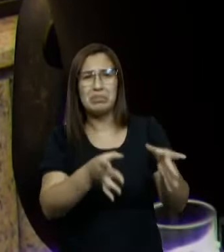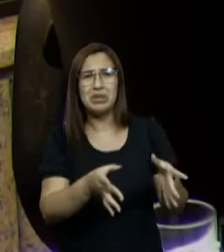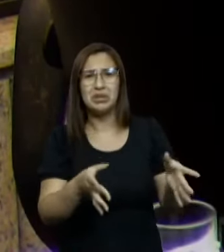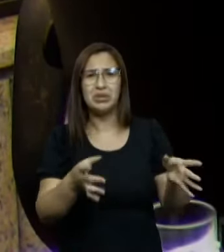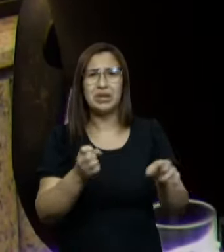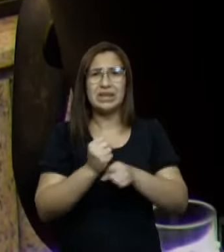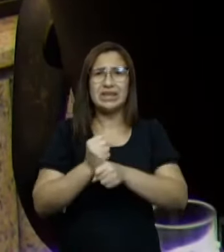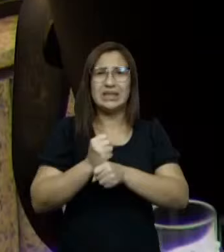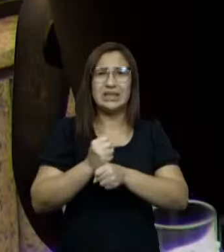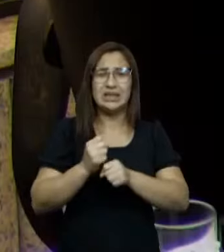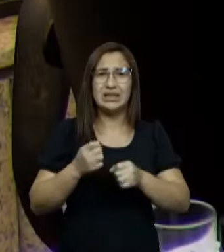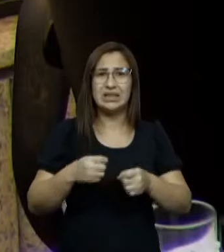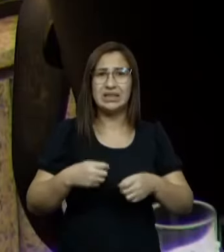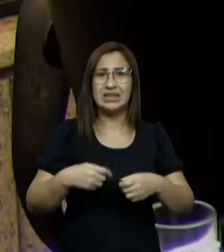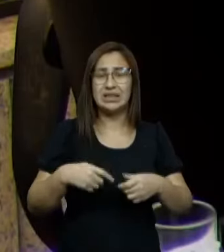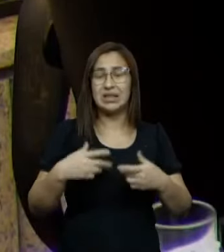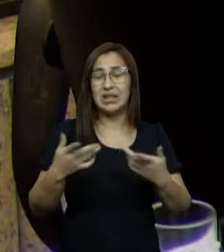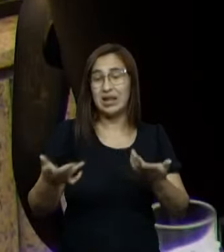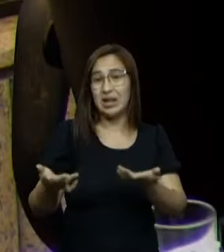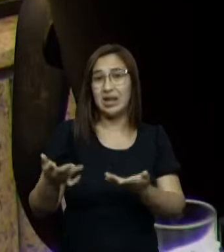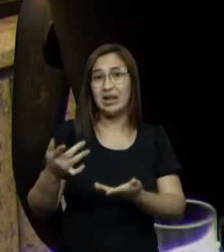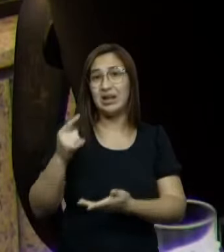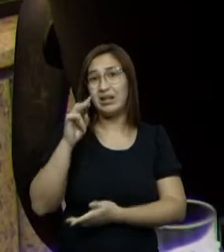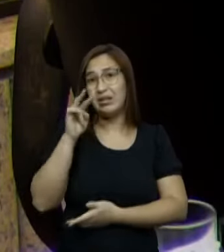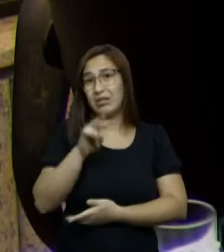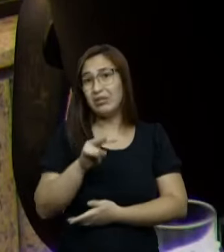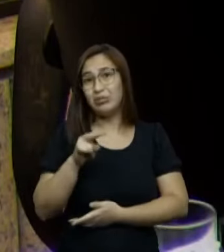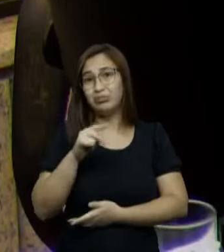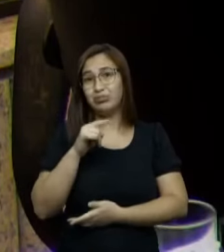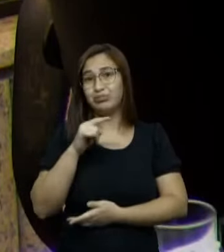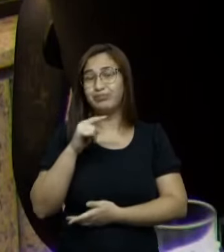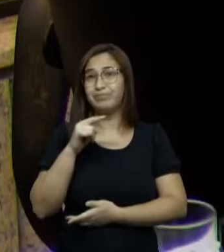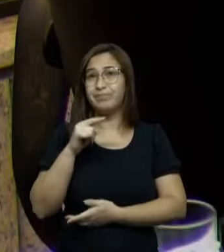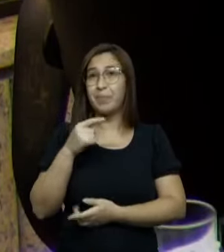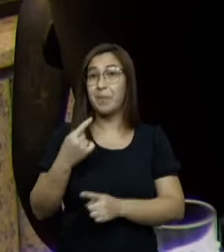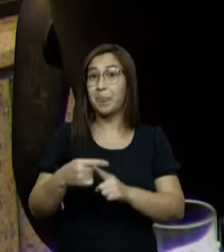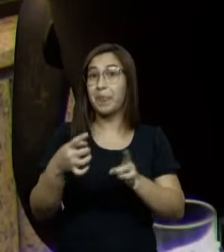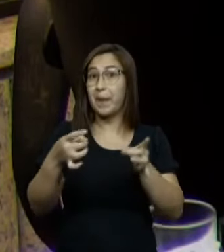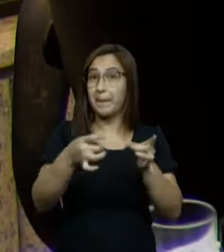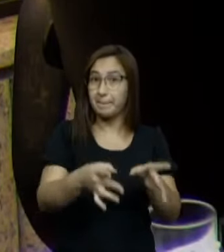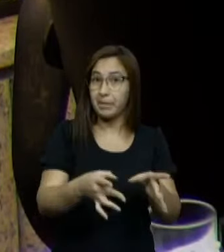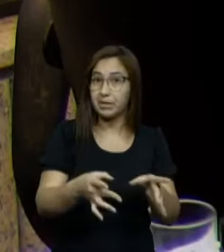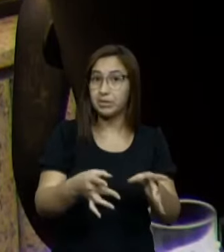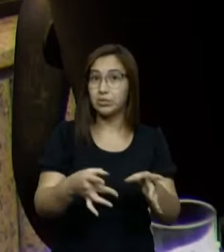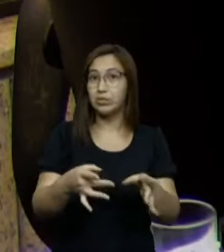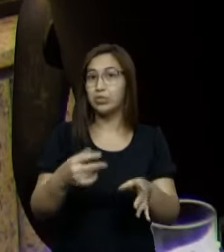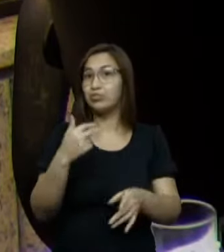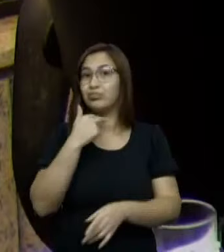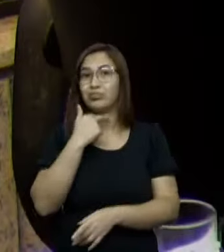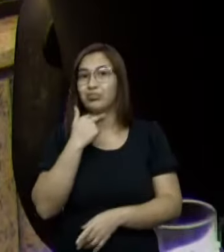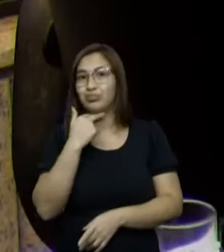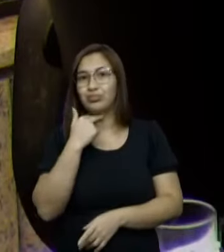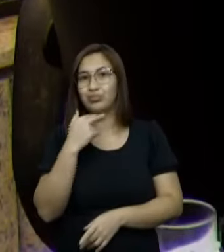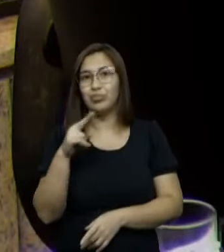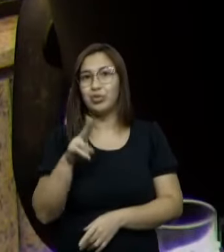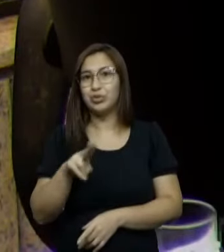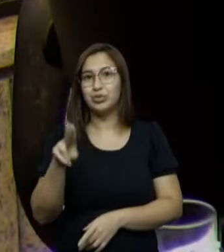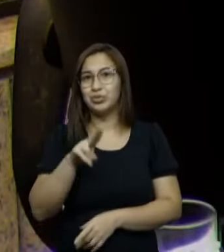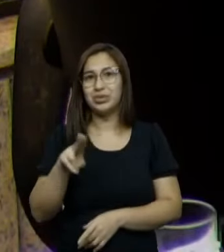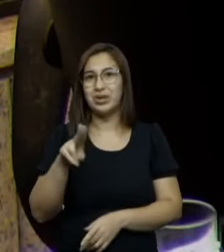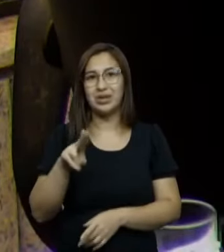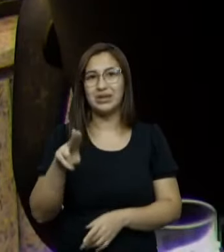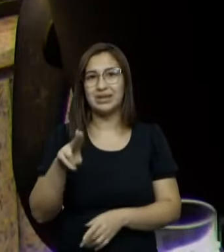tempo, ela se deu conta que aquelas estruturas, por conta do abandono, não podem mais serem